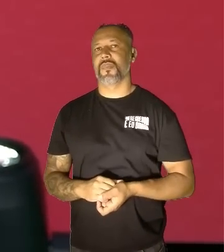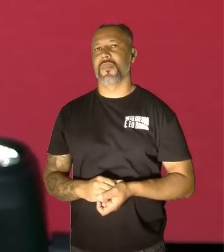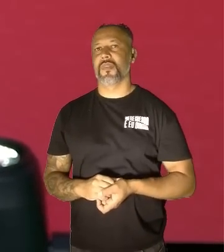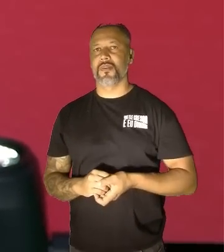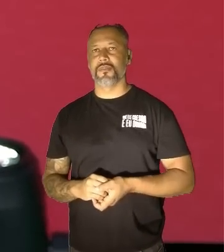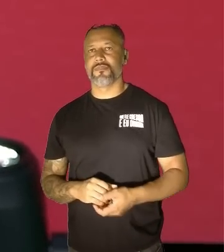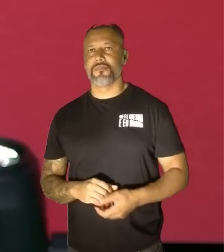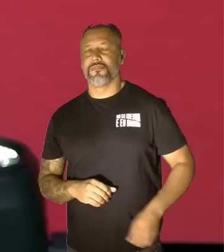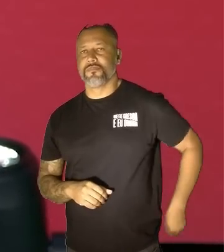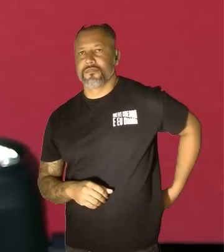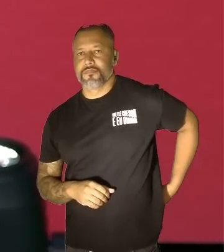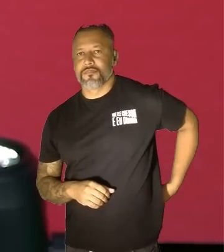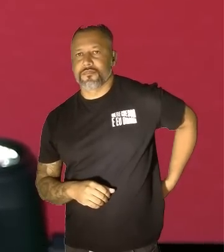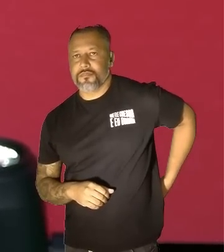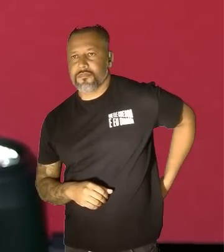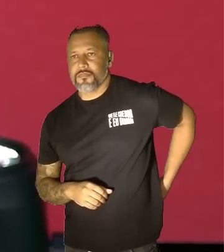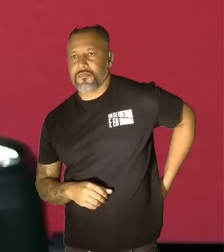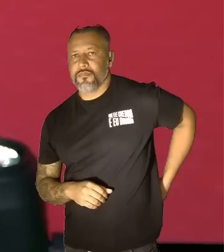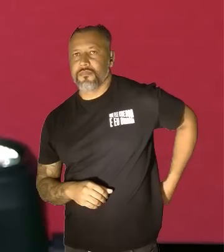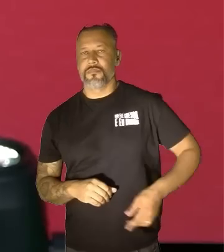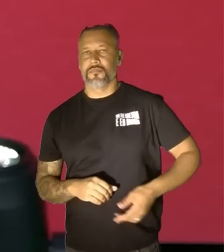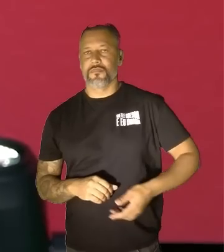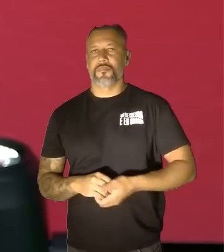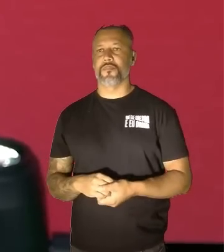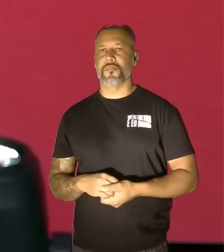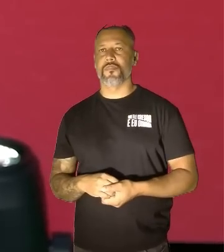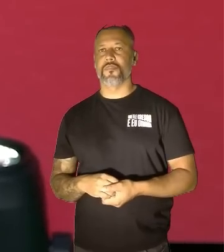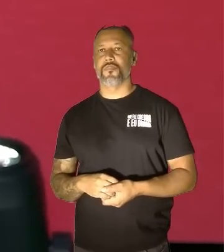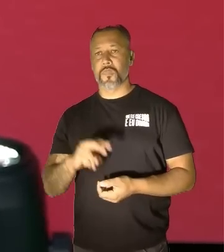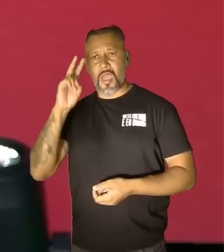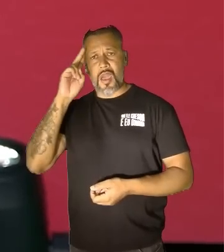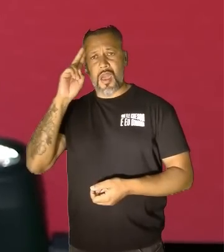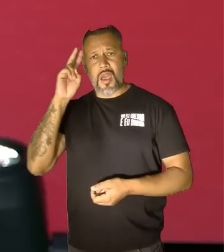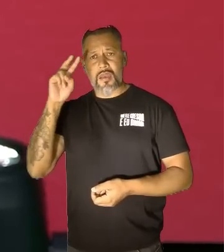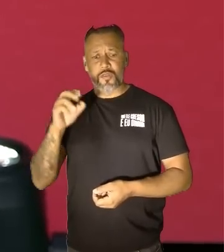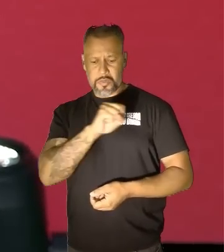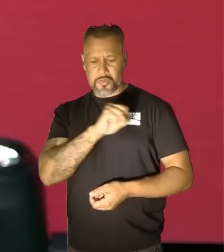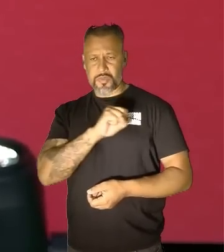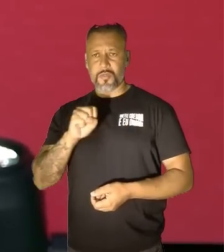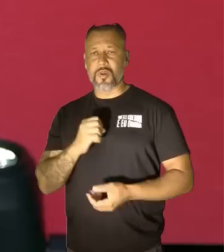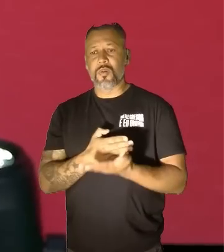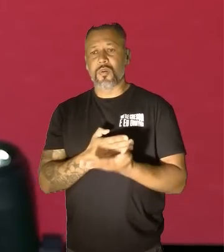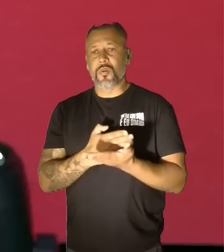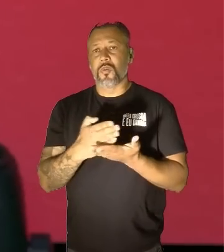ele. A história de Samuel começa com uma mulher chamada Ana,